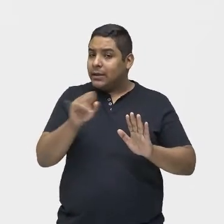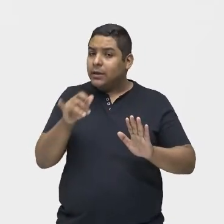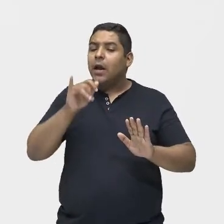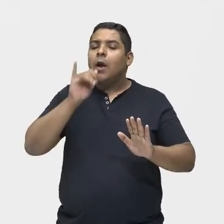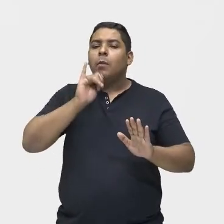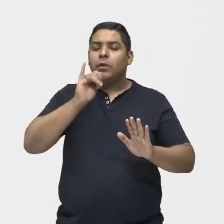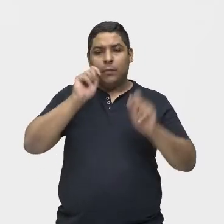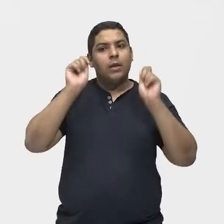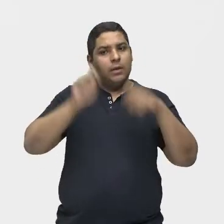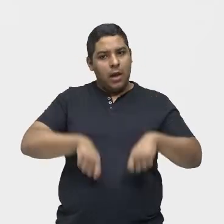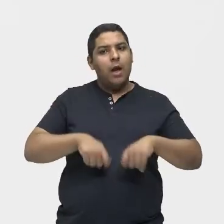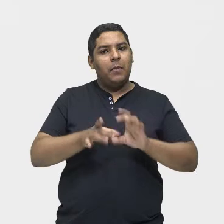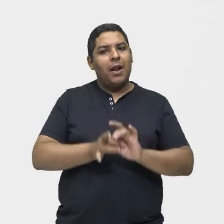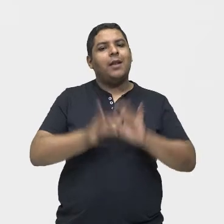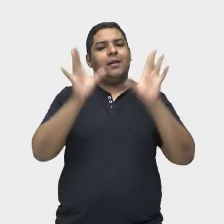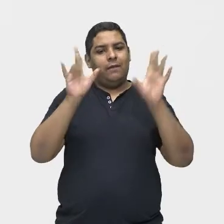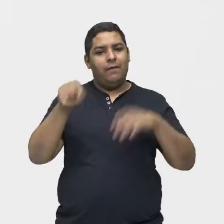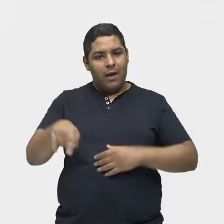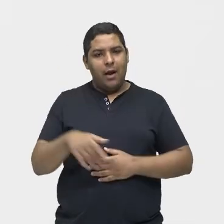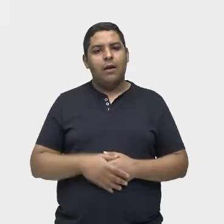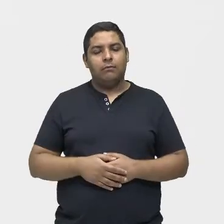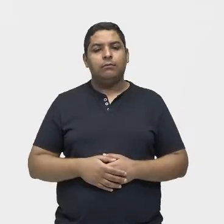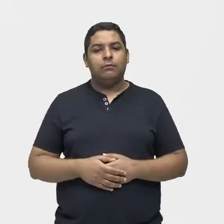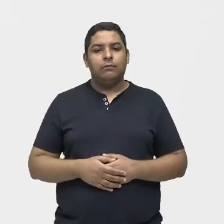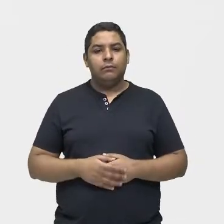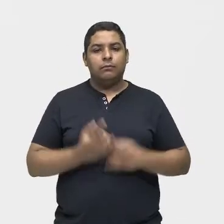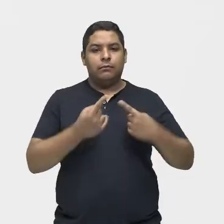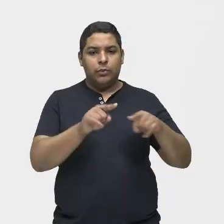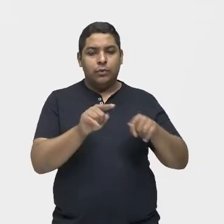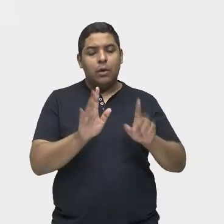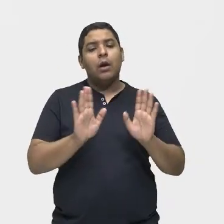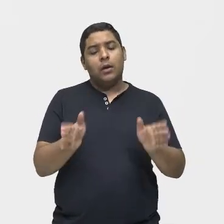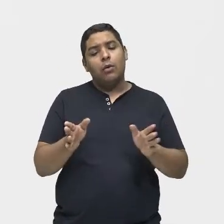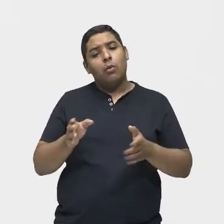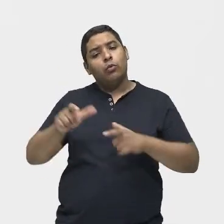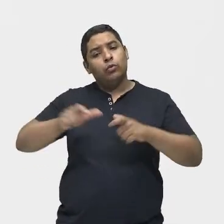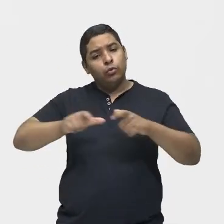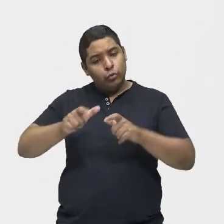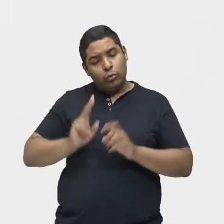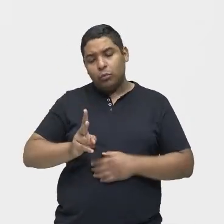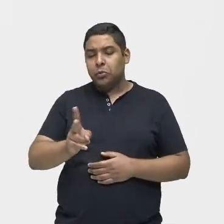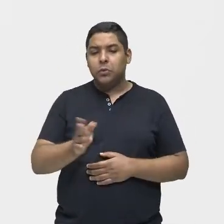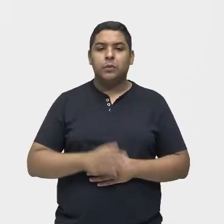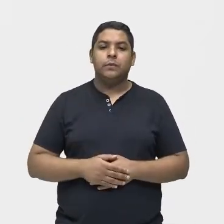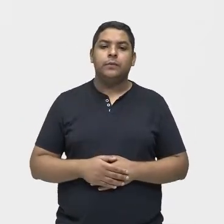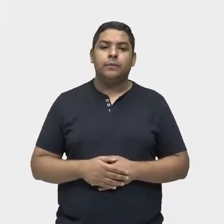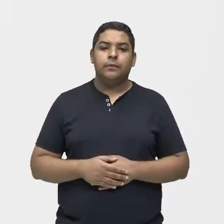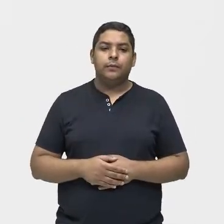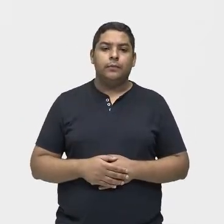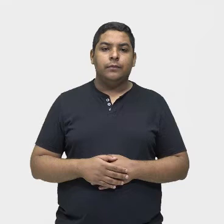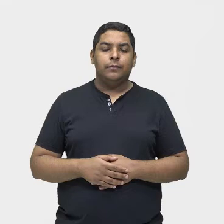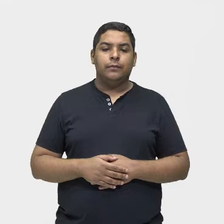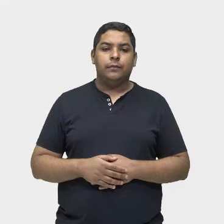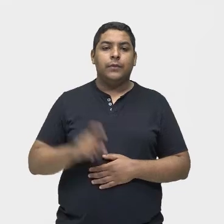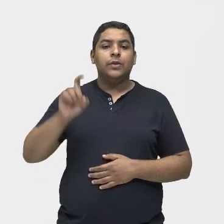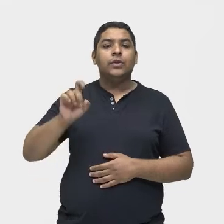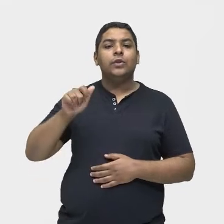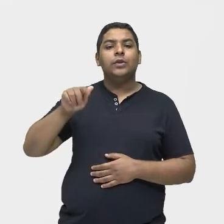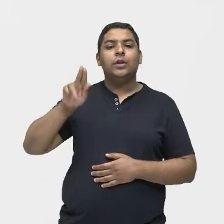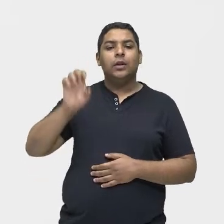a D3. Tá? Agora vamos falar sobre o cheque. O rei está em